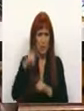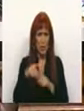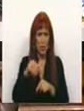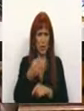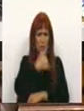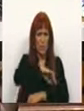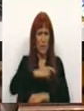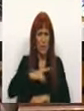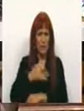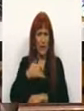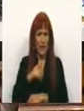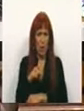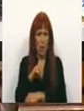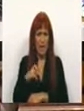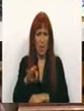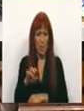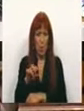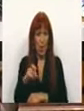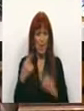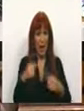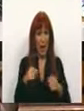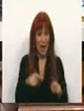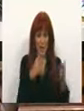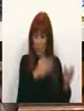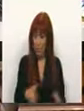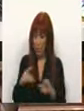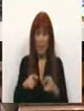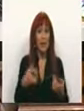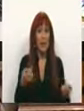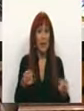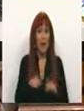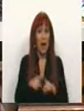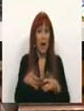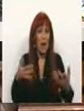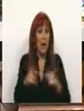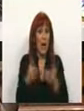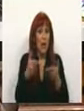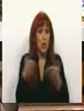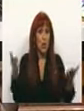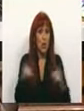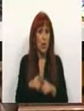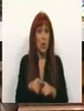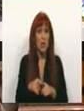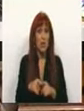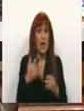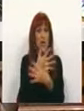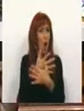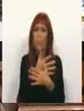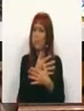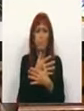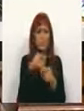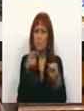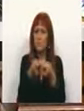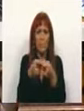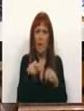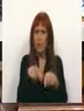concelhos de Coimbra, Miranda, Lousém e Poiares. A existência destas produções acaba também por ajudar para que os incêndios não cheguem tão junto